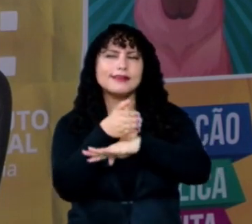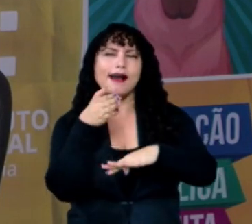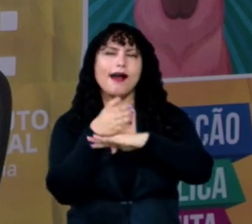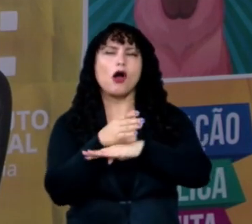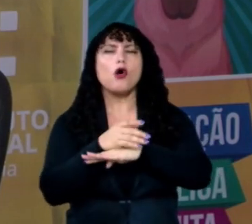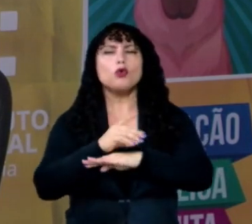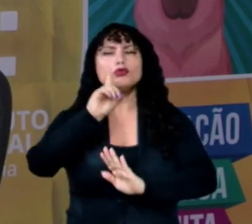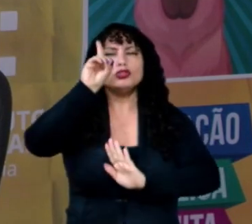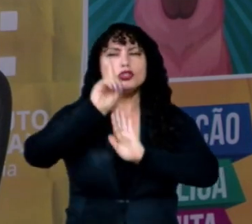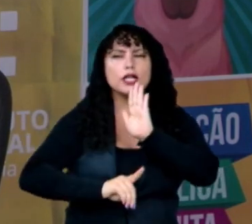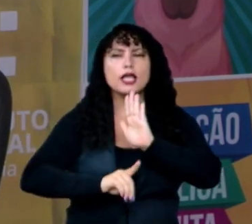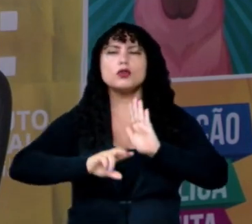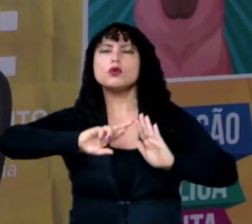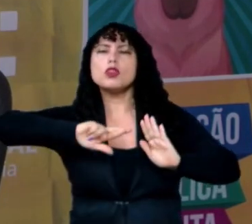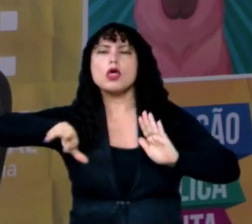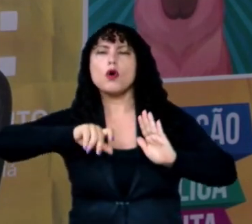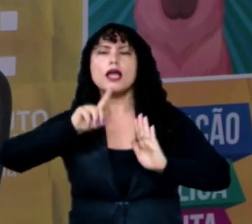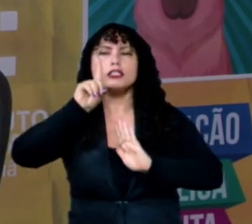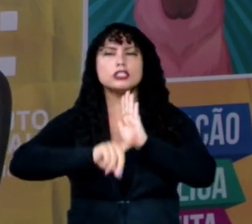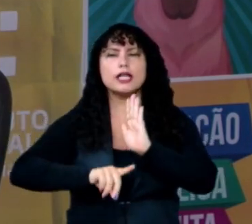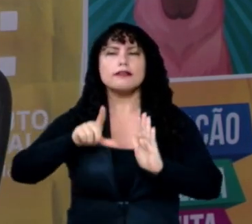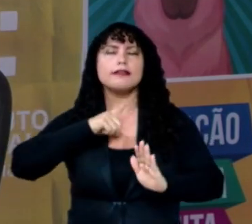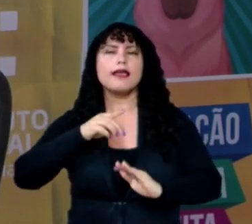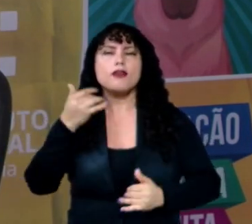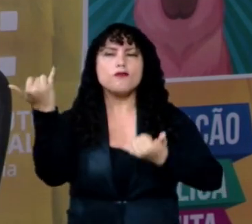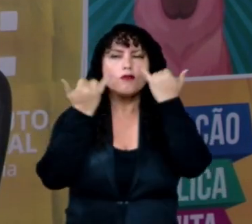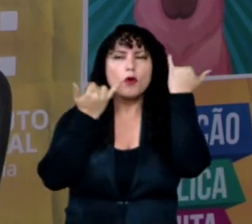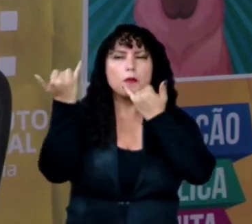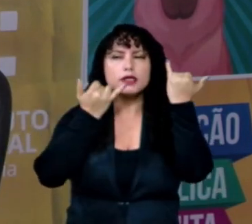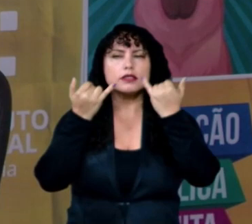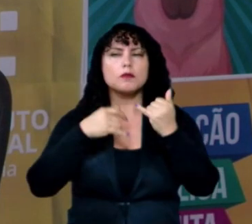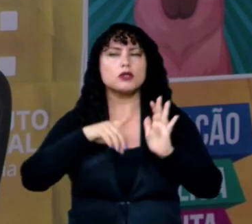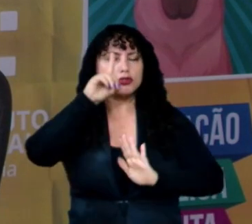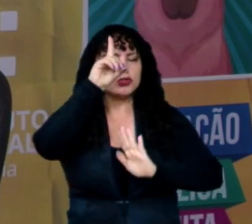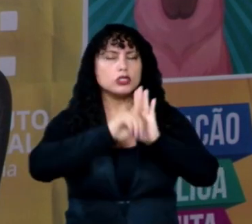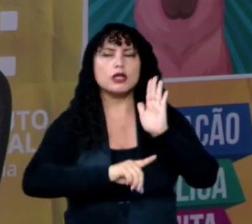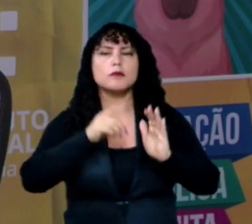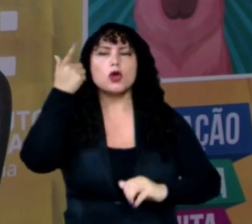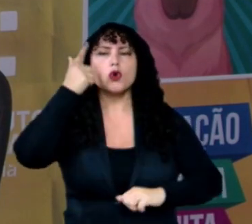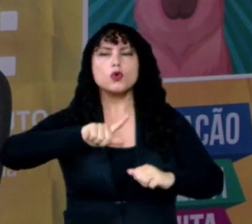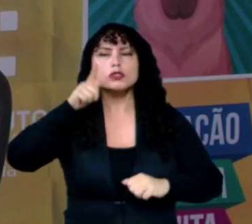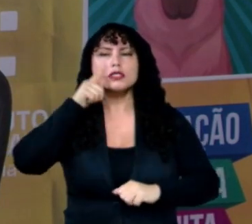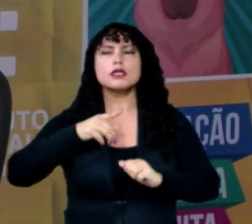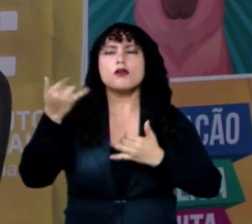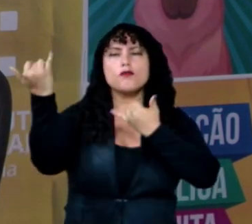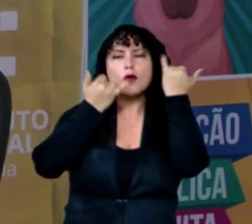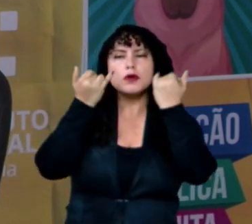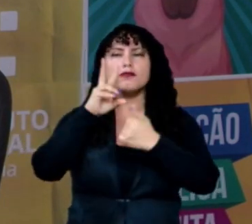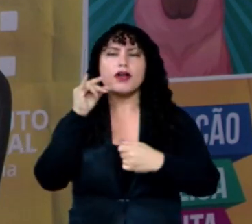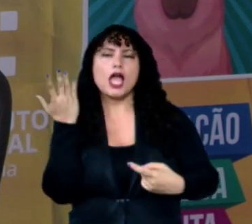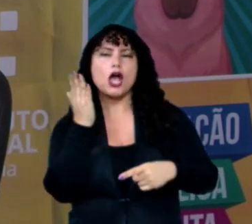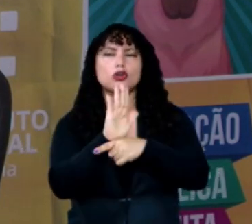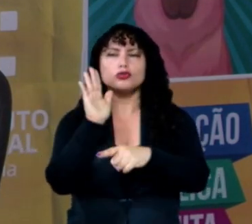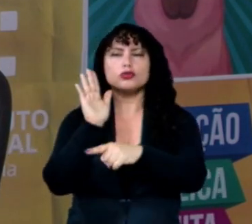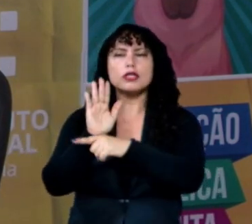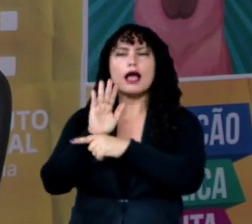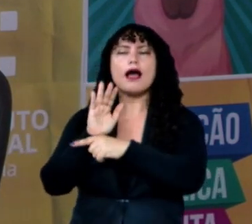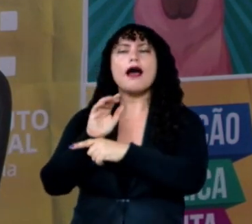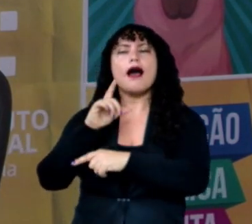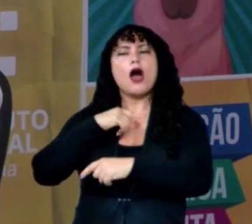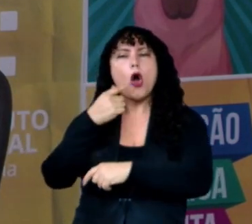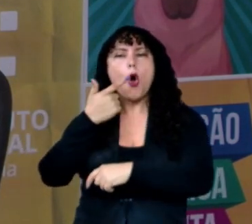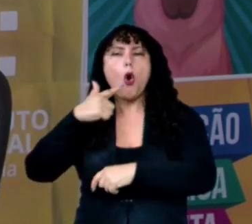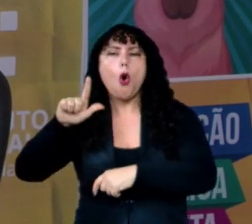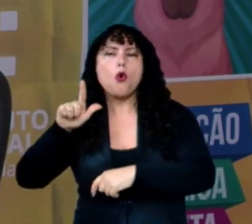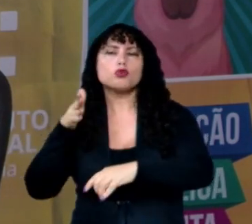seus direitos. Não só o direito a obter a informação, mas o direito a obter uma informação que vai ajudá-lo a exercer outro direito,